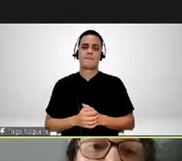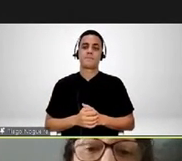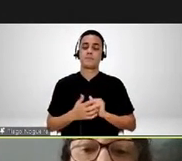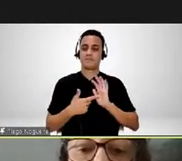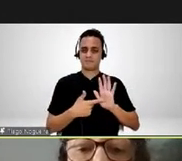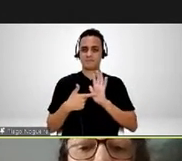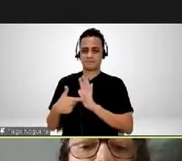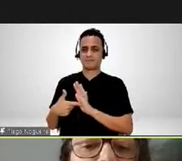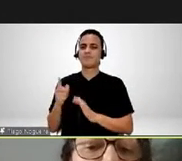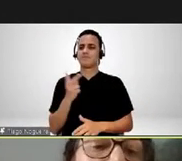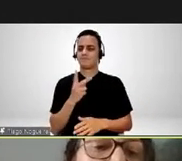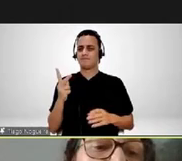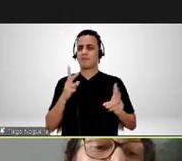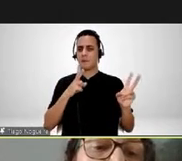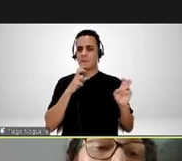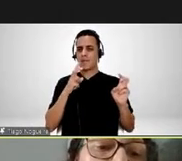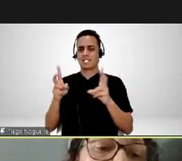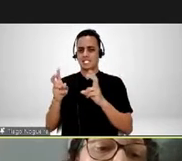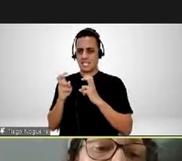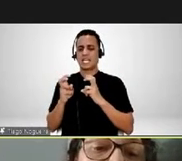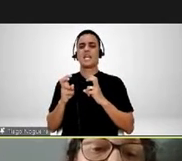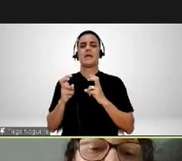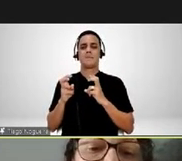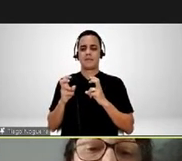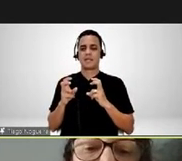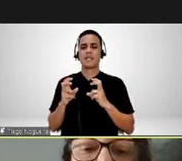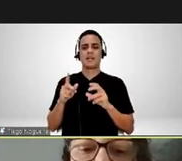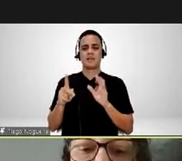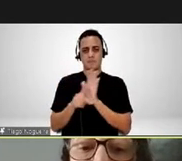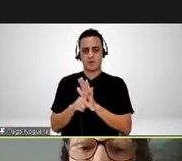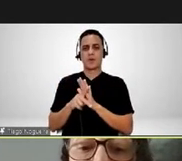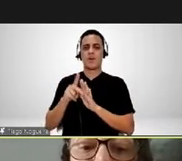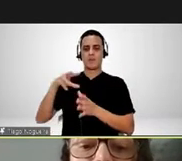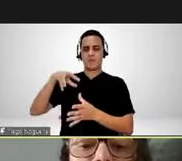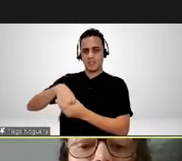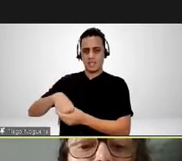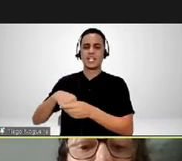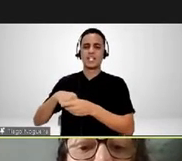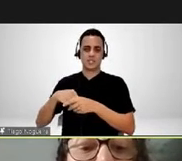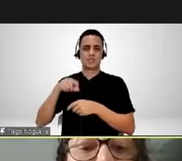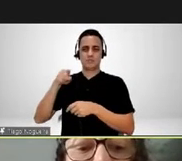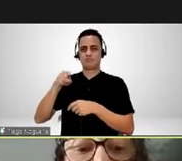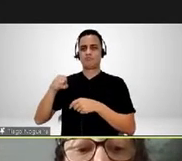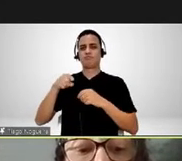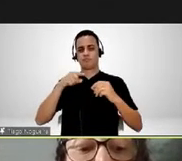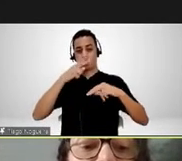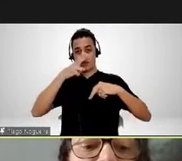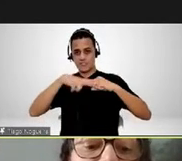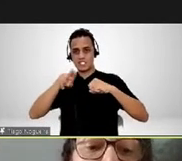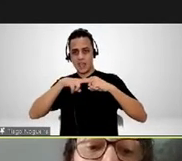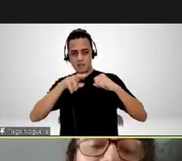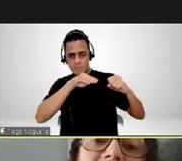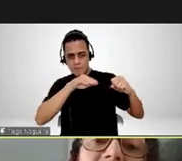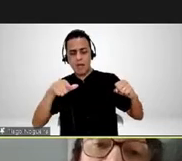possível observar, no recorte do acervo de objetos de arte da universidade, a constituição da memória e